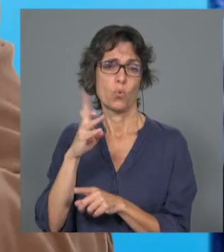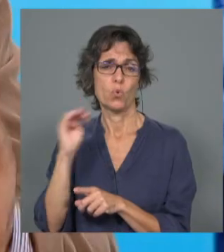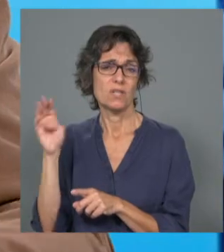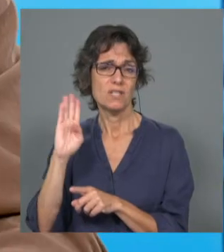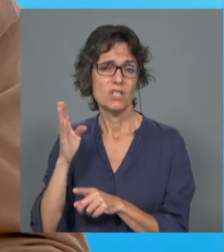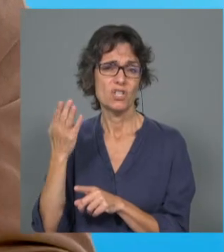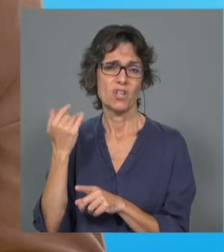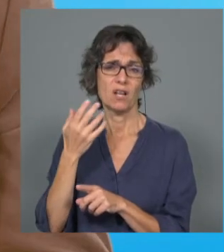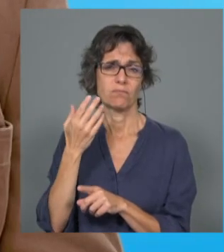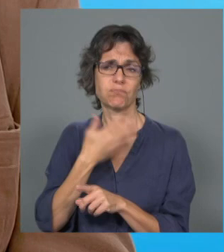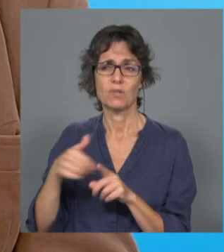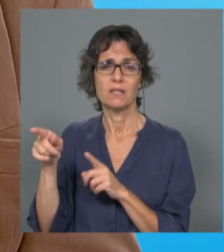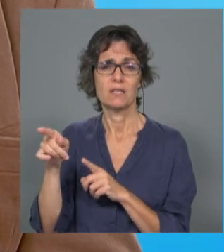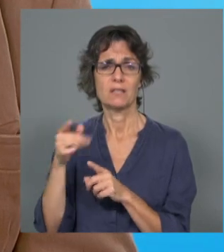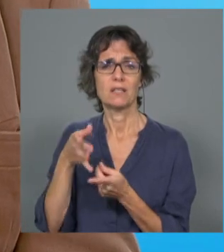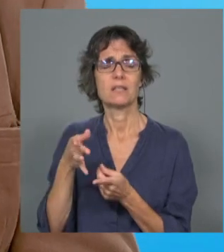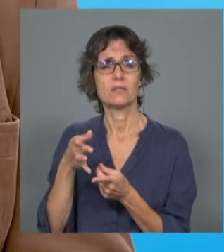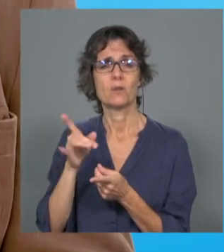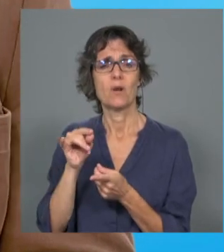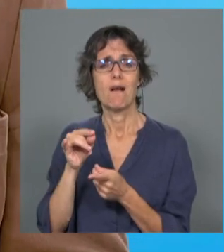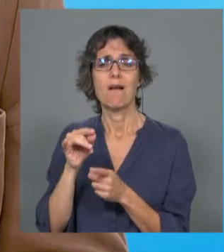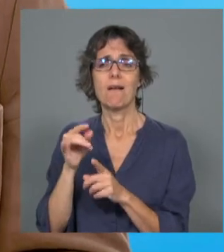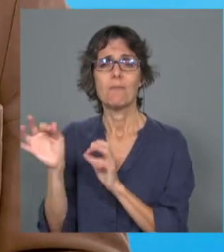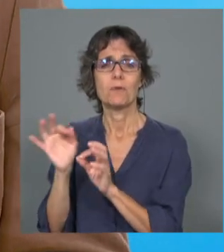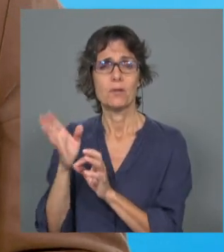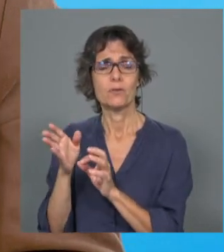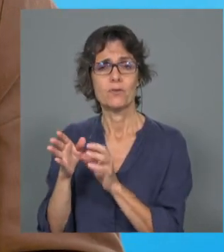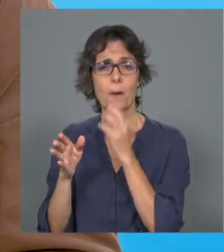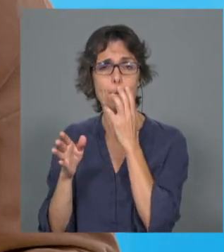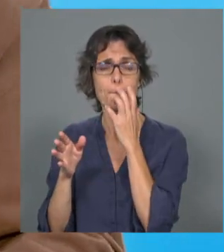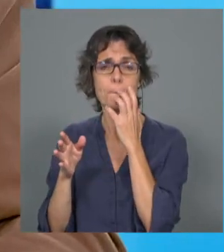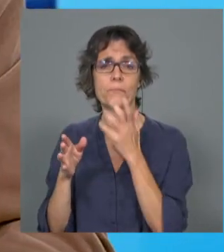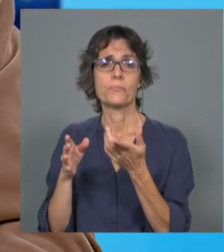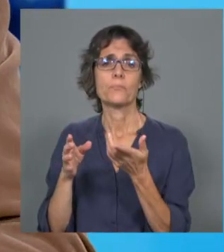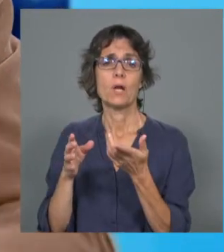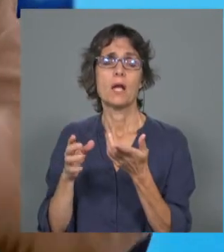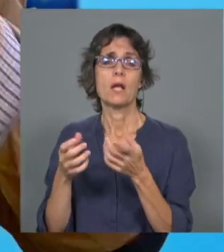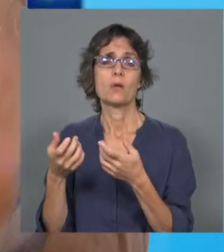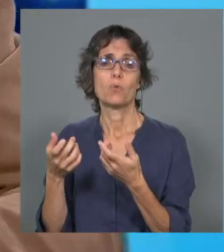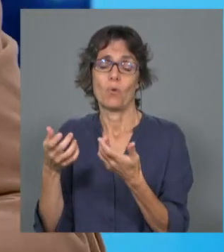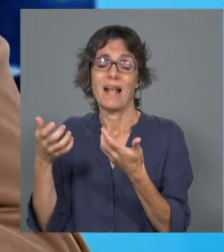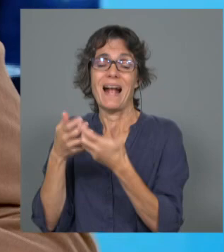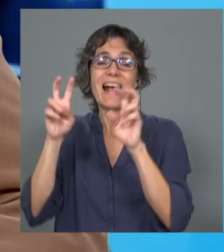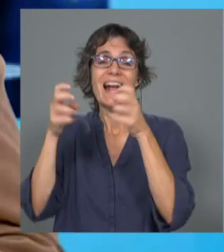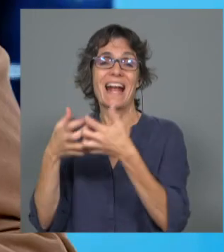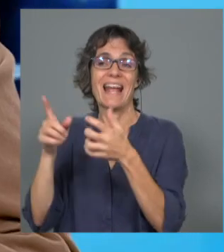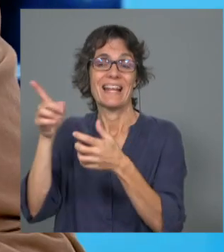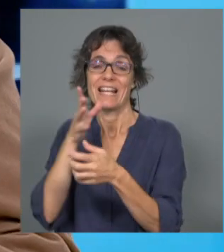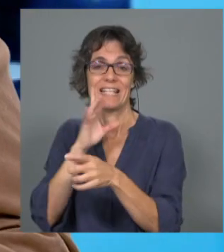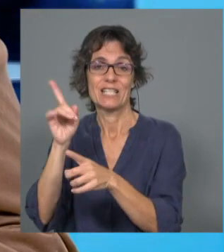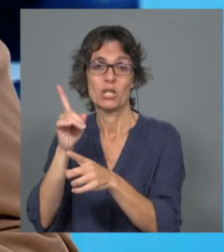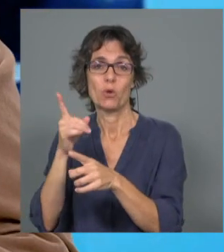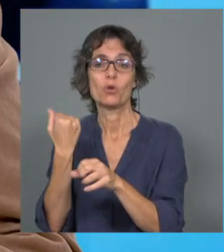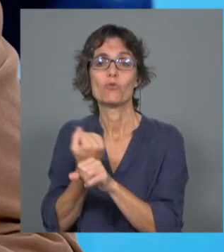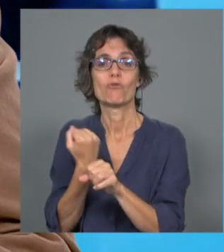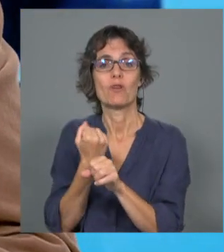de policiamento, e não é por acaso que se chama, ainda se chama Operação Militar Especial, não é uma guerra ainda, enfim, tecnicamente, isso tem